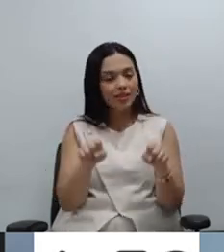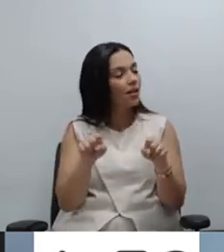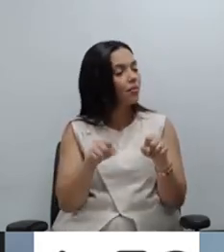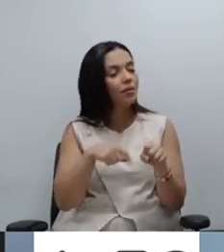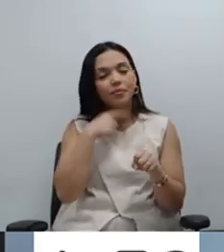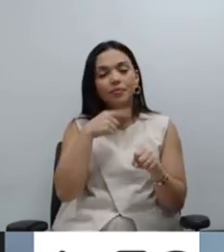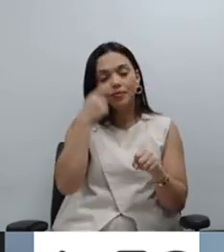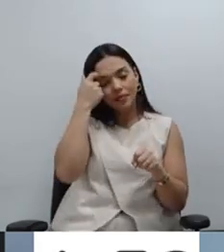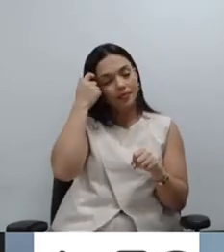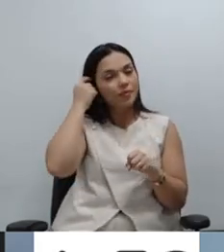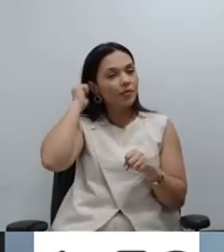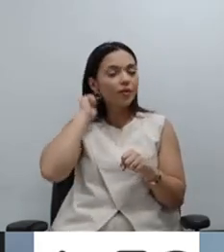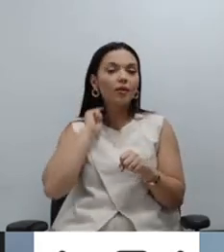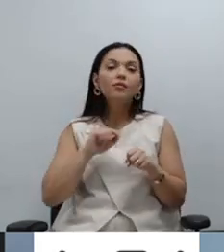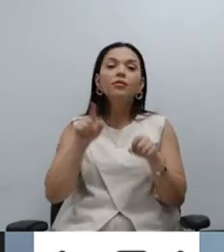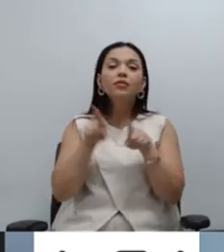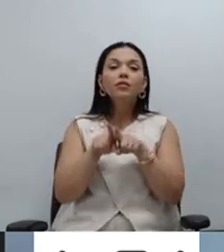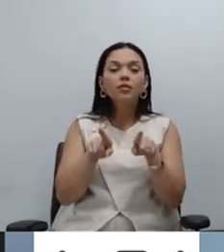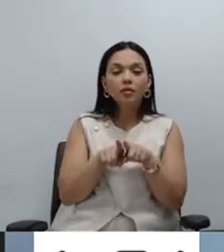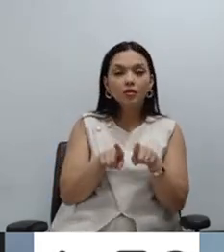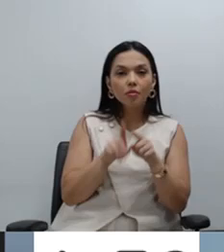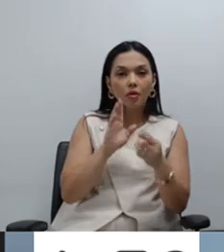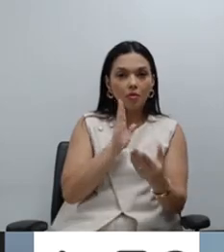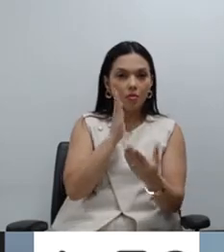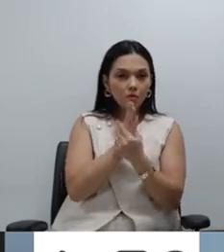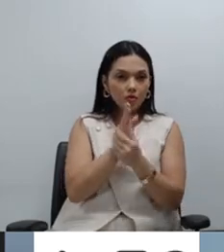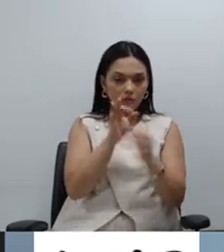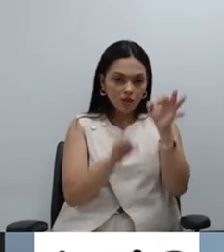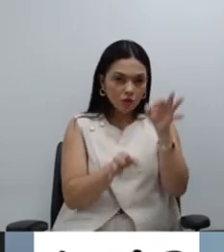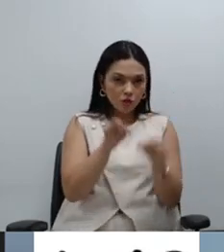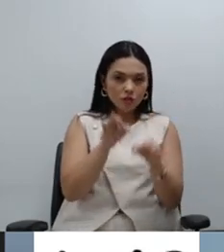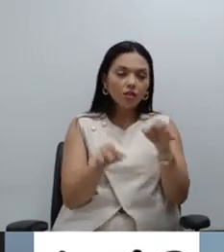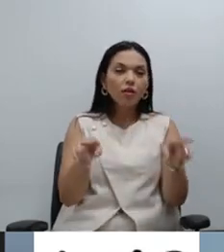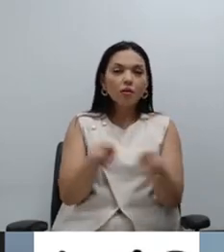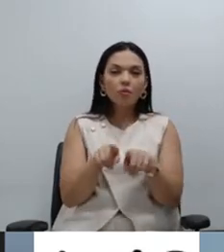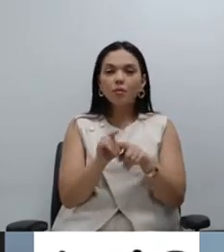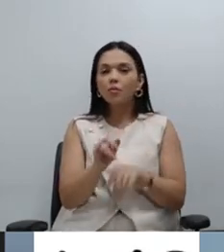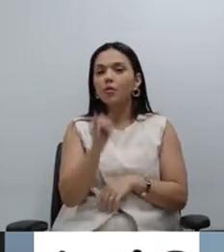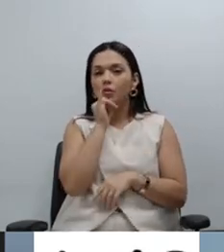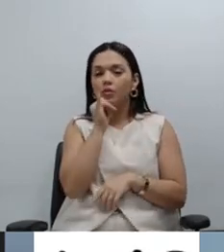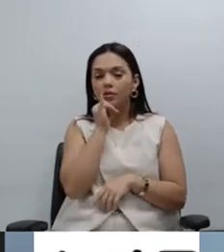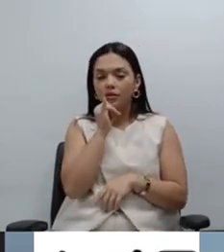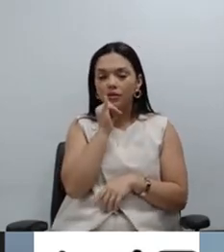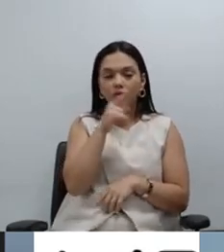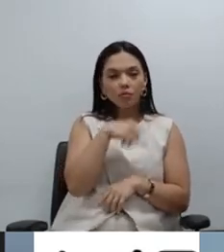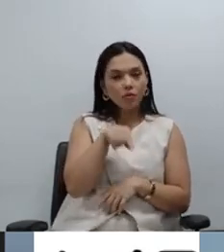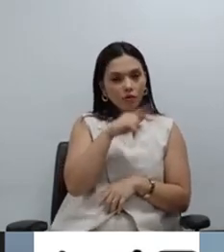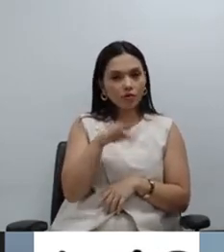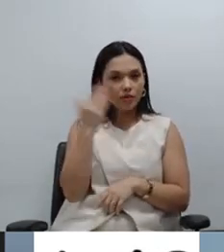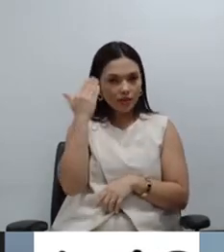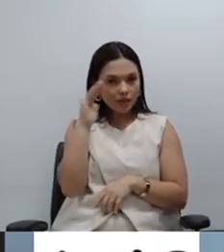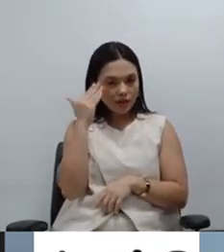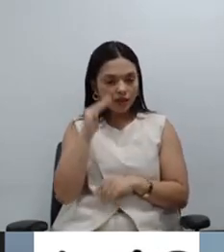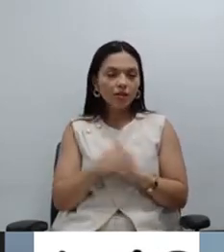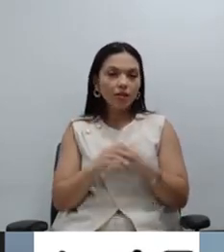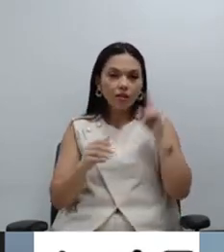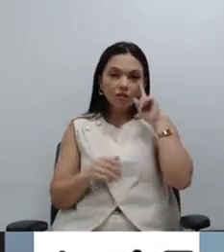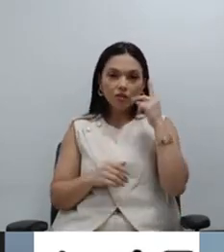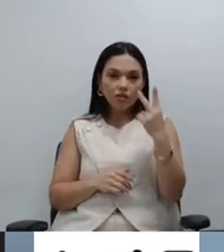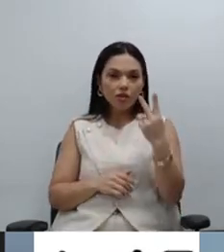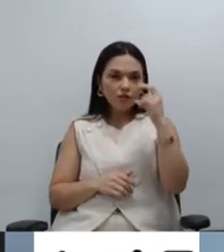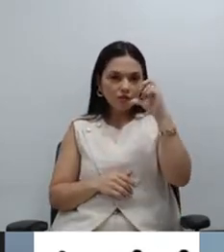for ver até no próprio processo de sistema judiciário. Eu vou dar alguns exemplos práticos, tá, para vocês entenderem. No dia 29/10